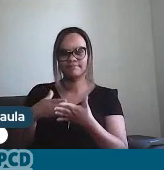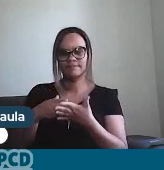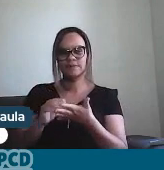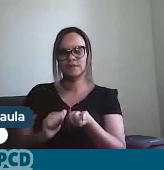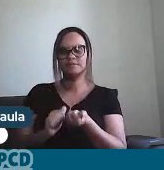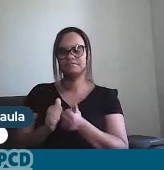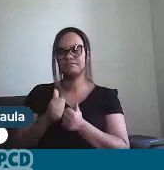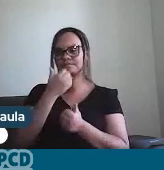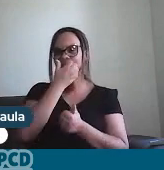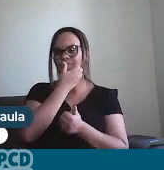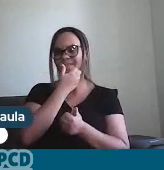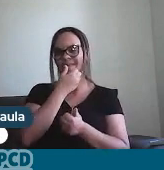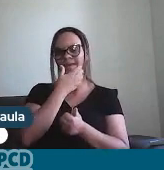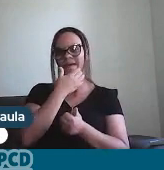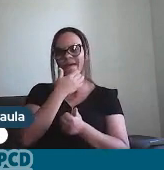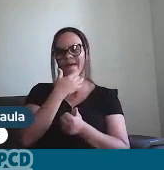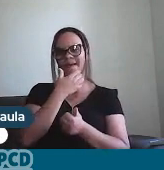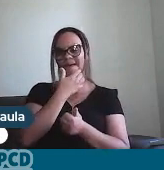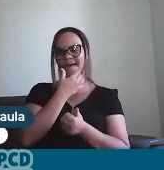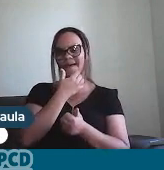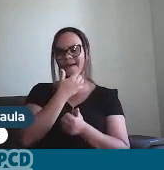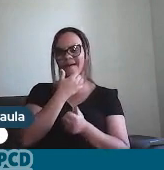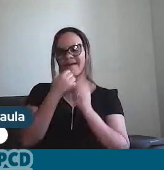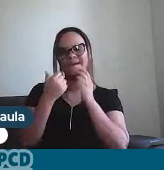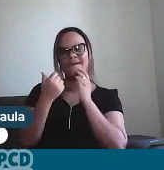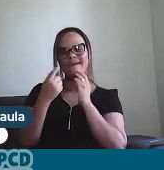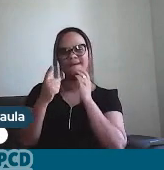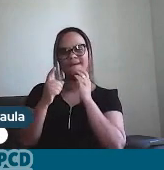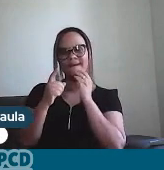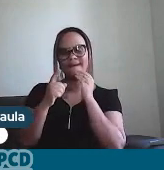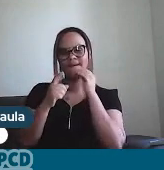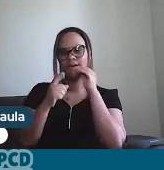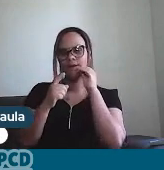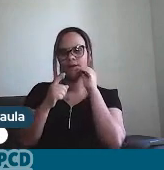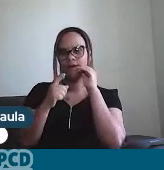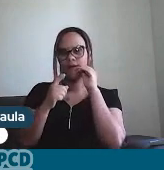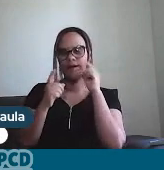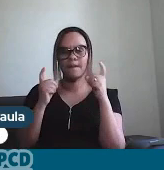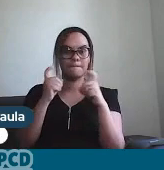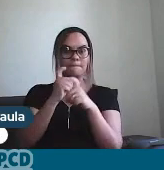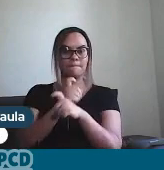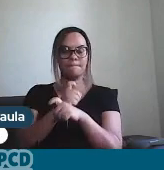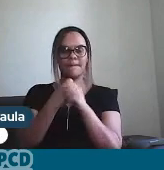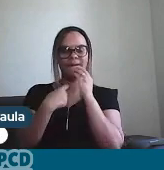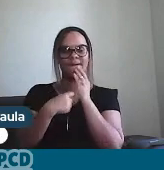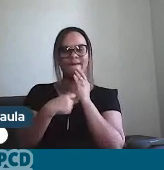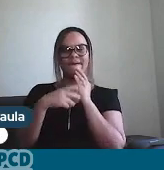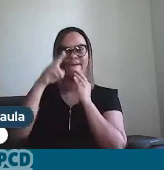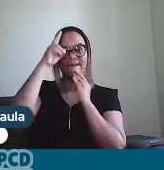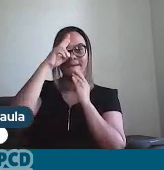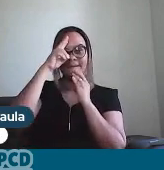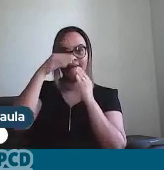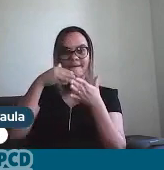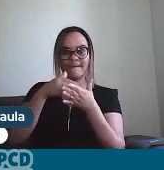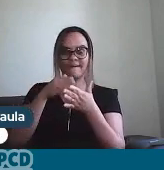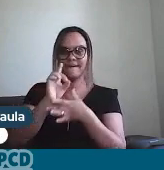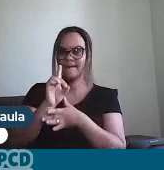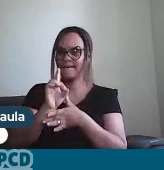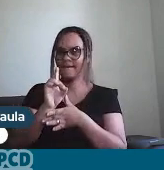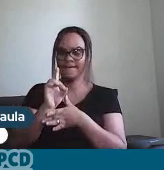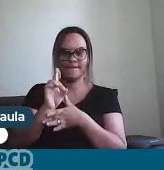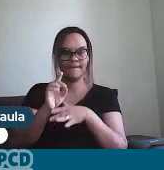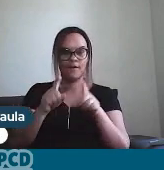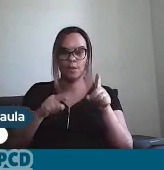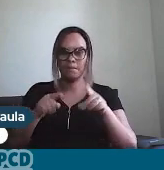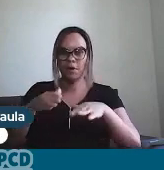ali as dificuldades que a pessoa enfrenta no dia a dia em função dessas barreiras. E lembrar que as barreiras não são só arquitetônicas,